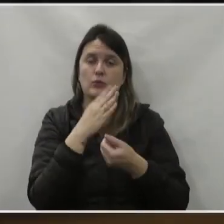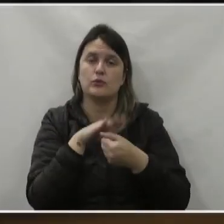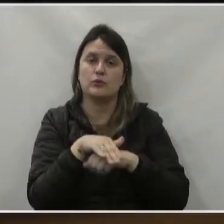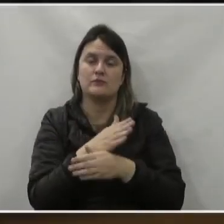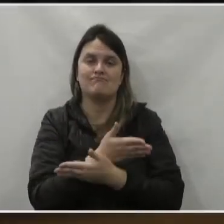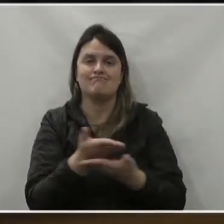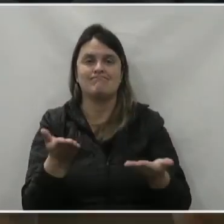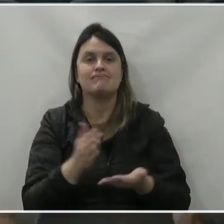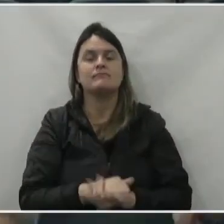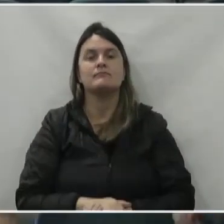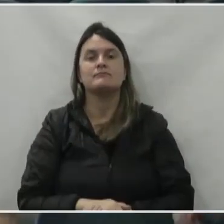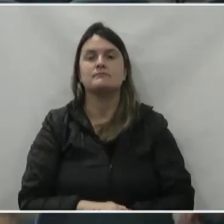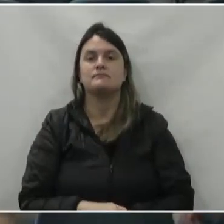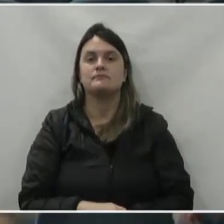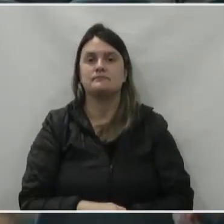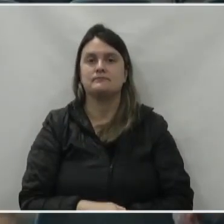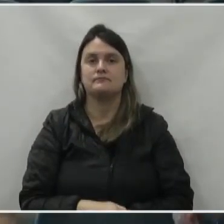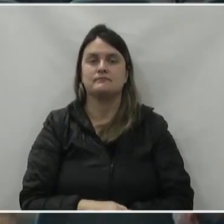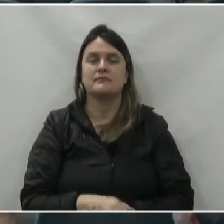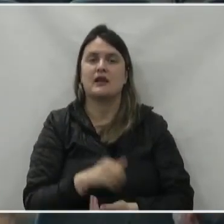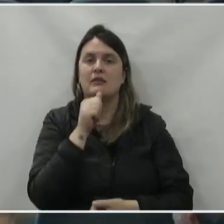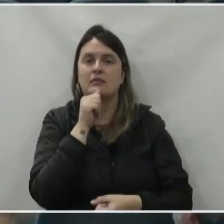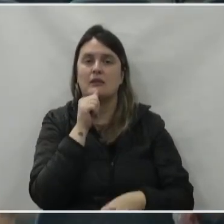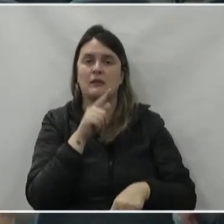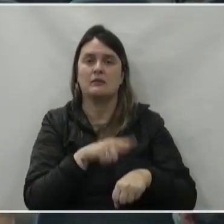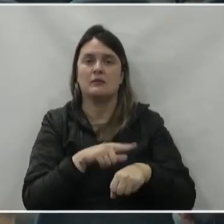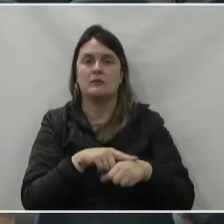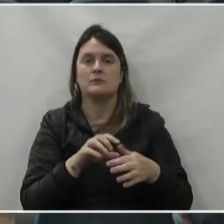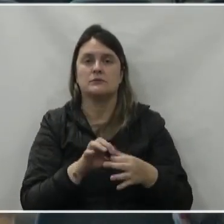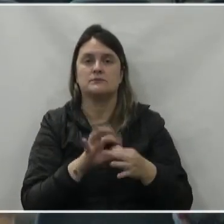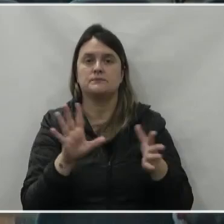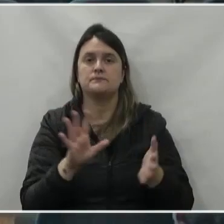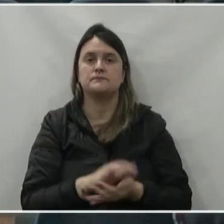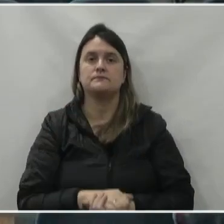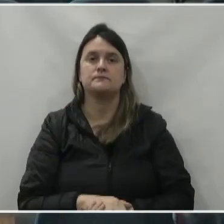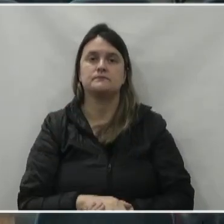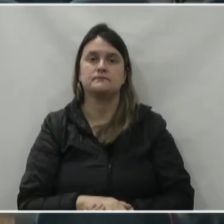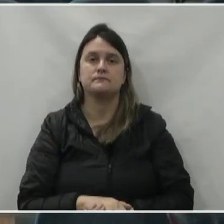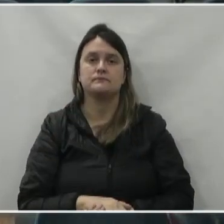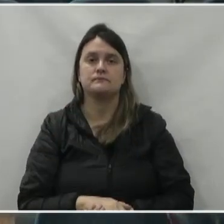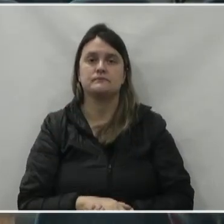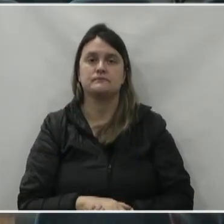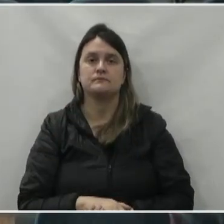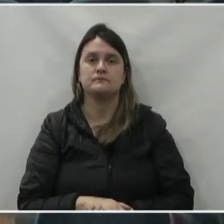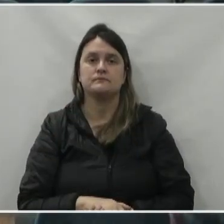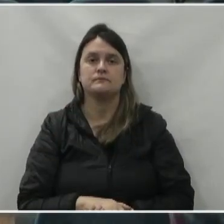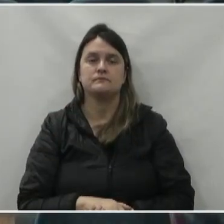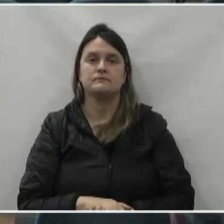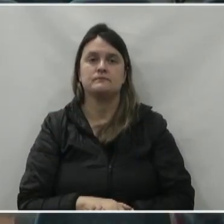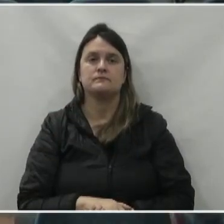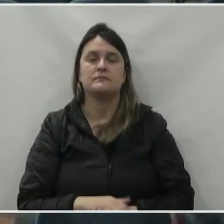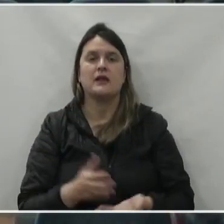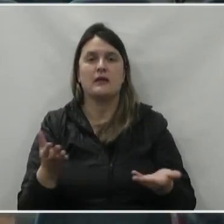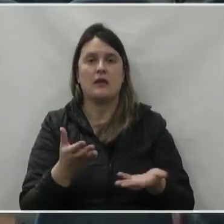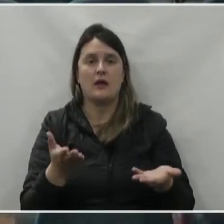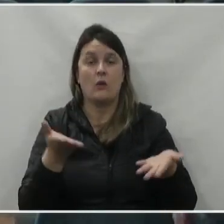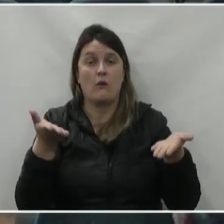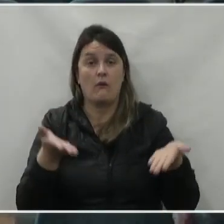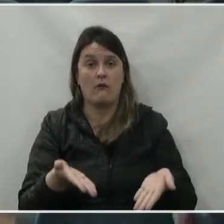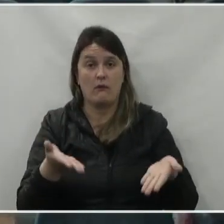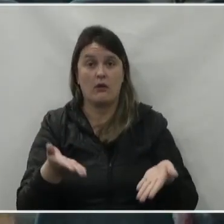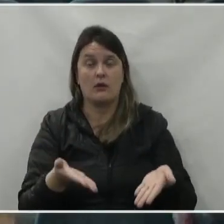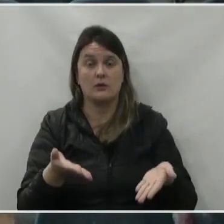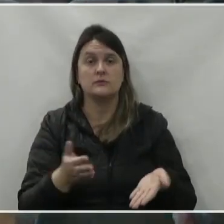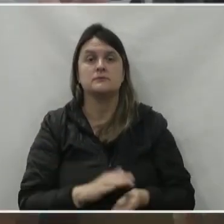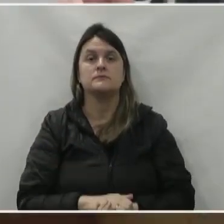todos. Palavra livre, está em aberto. Quero nesse momento, então...